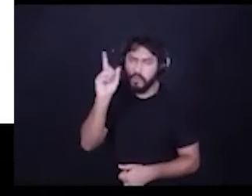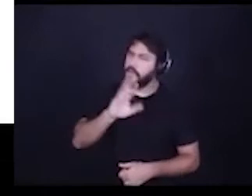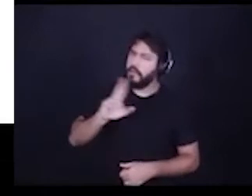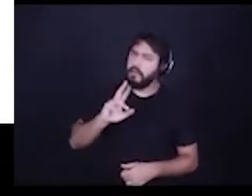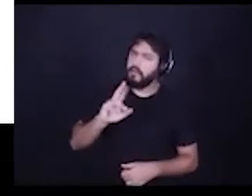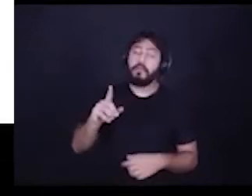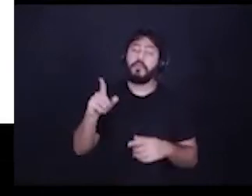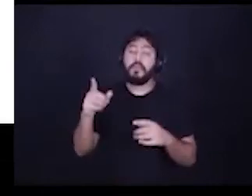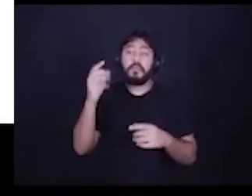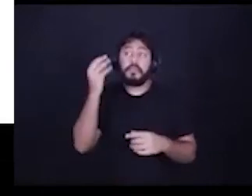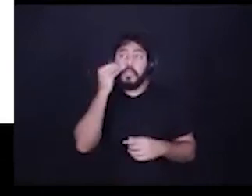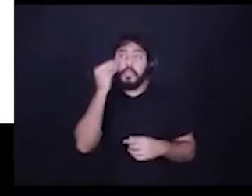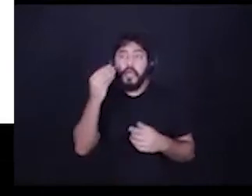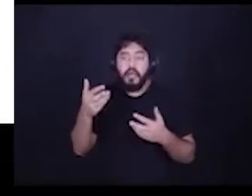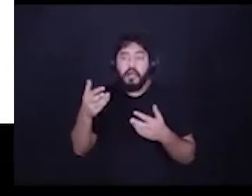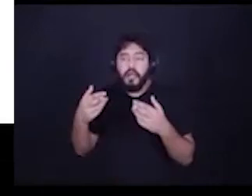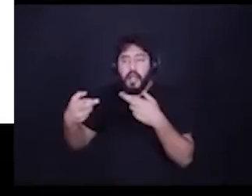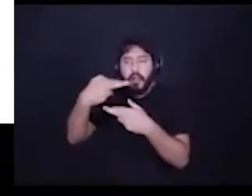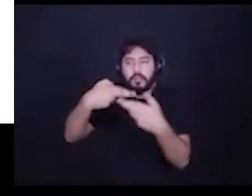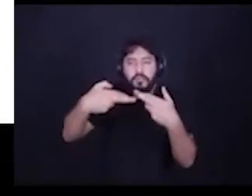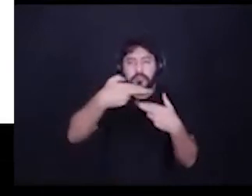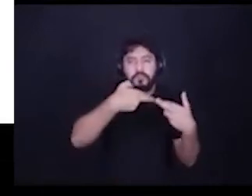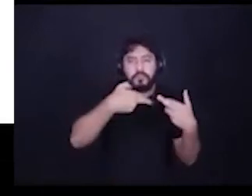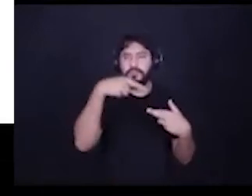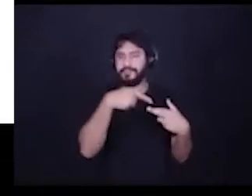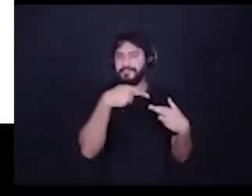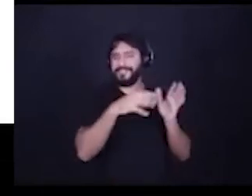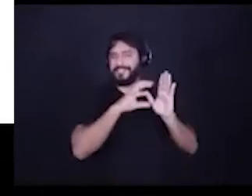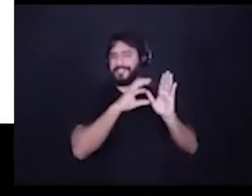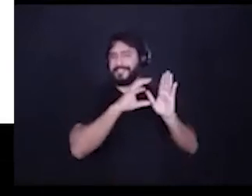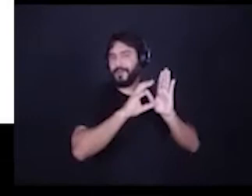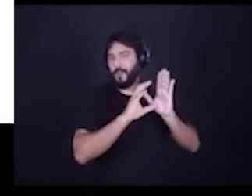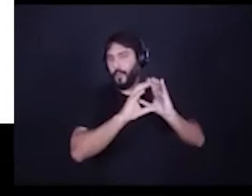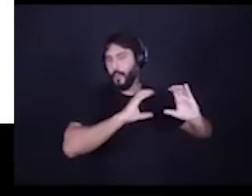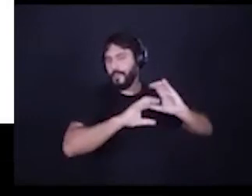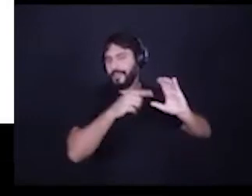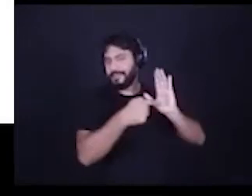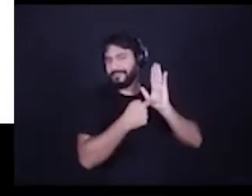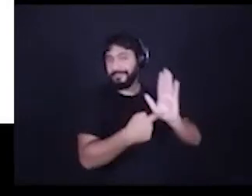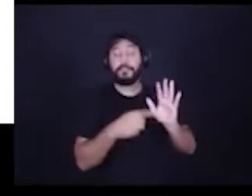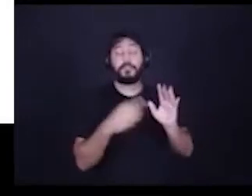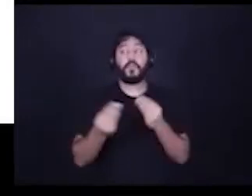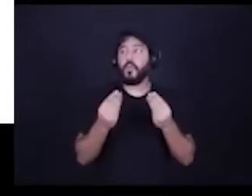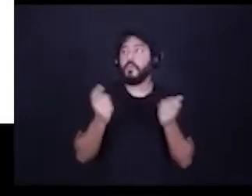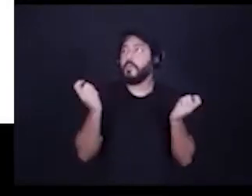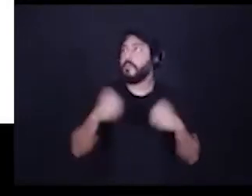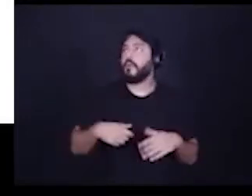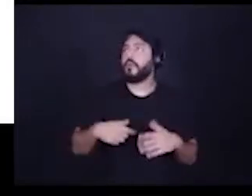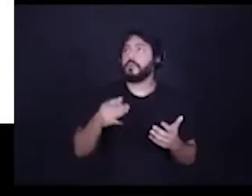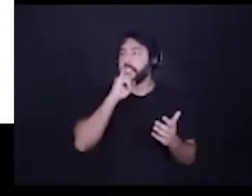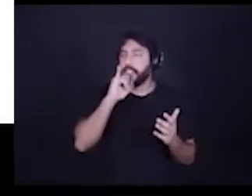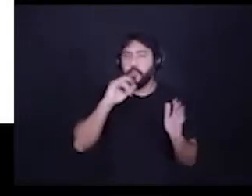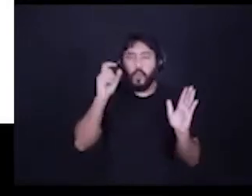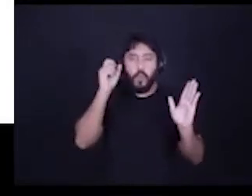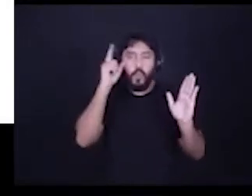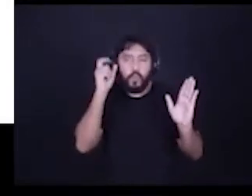existam através dessa comunicação. Como é que eu posso tentar abarcar